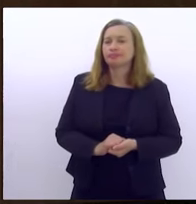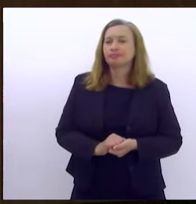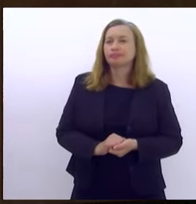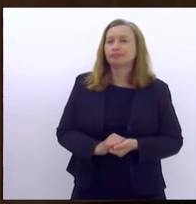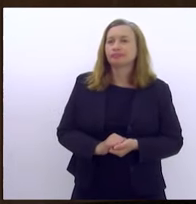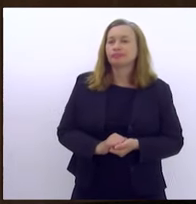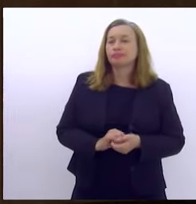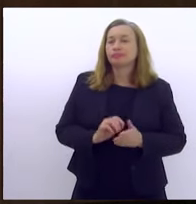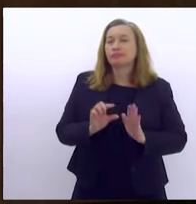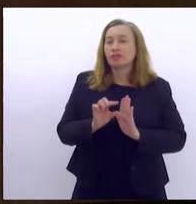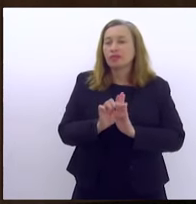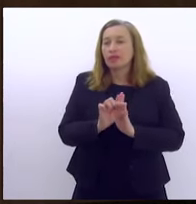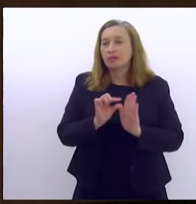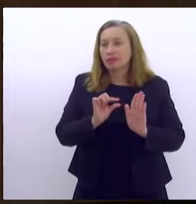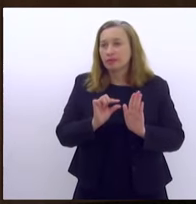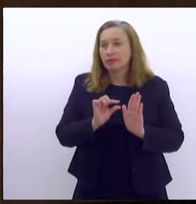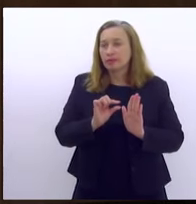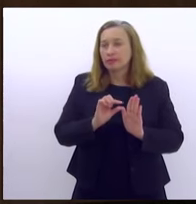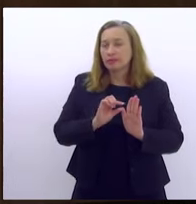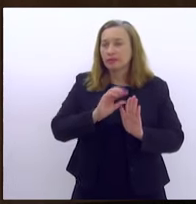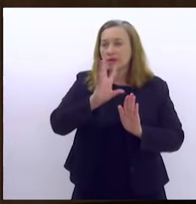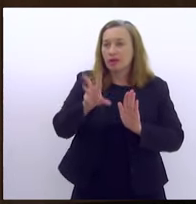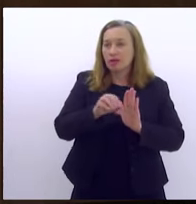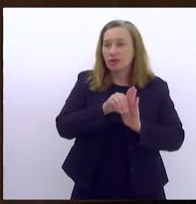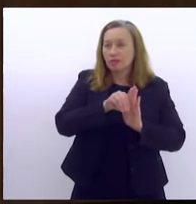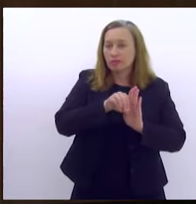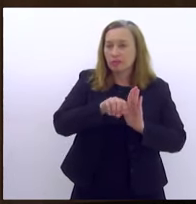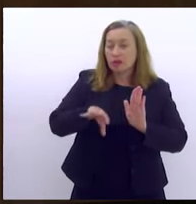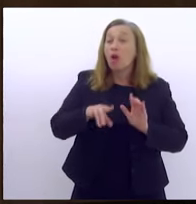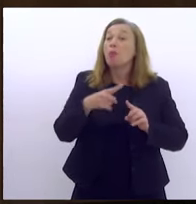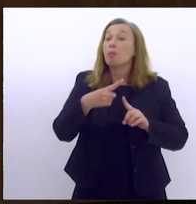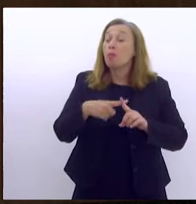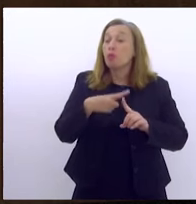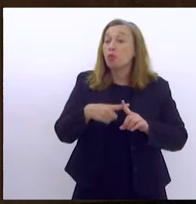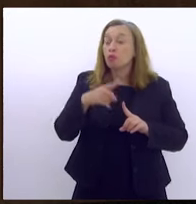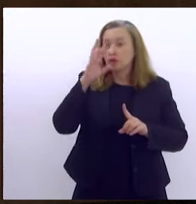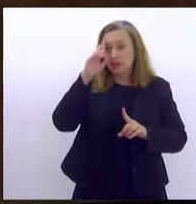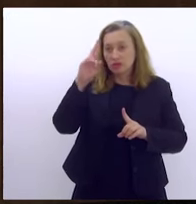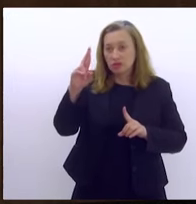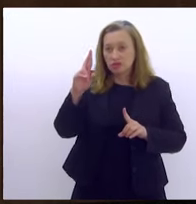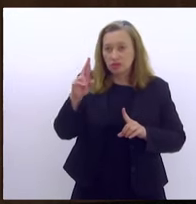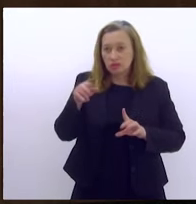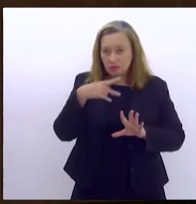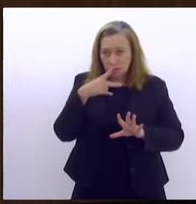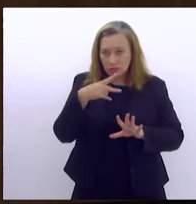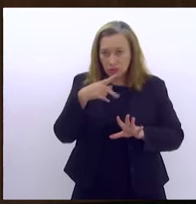a ementa. Porque o que a senhora botou na peça